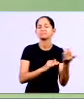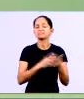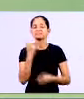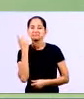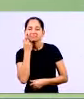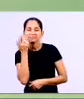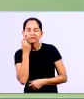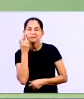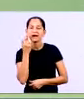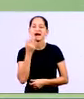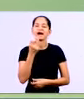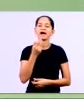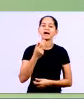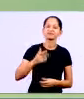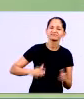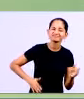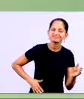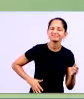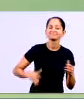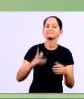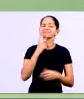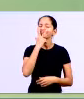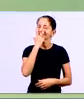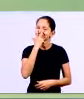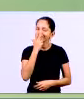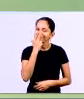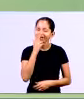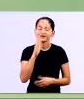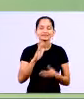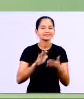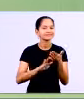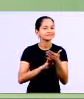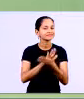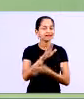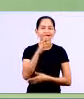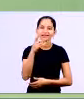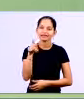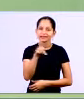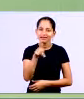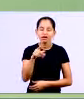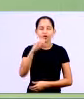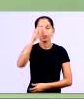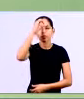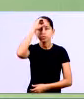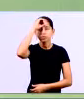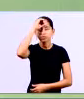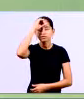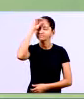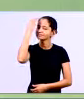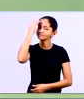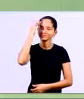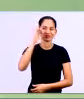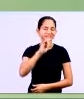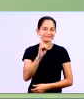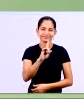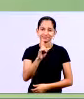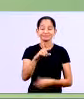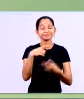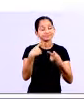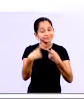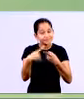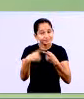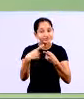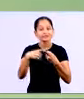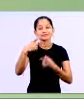maneiras paradinhas do new português. A professora que não entendeu nada. Nada. Uma baita interrogação. Mas nós